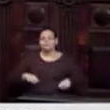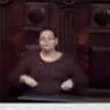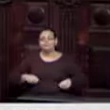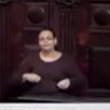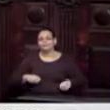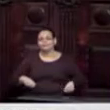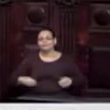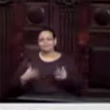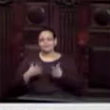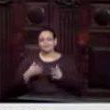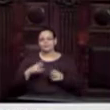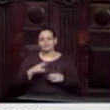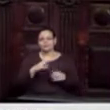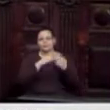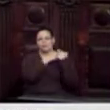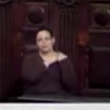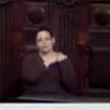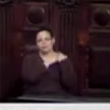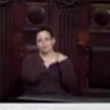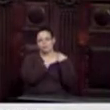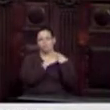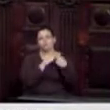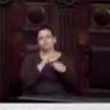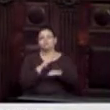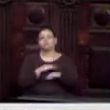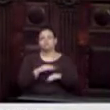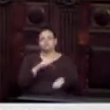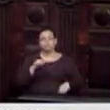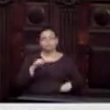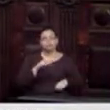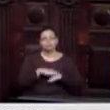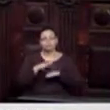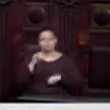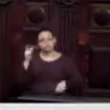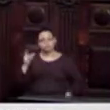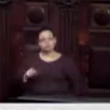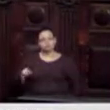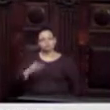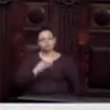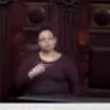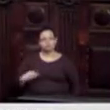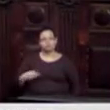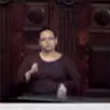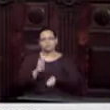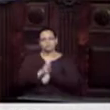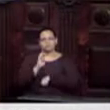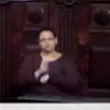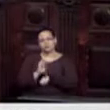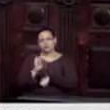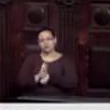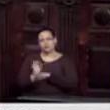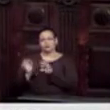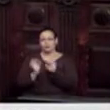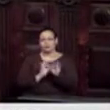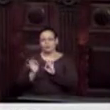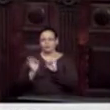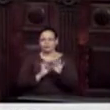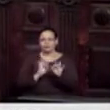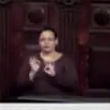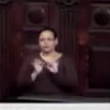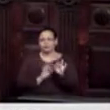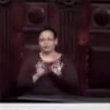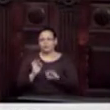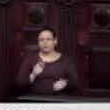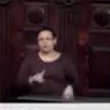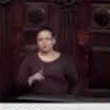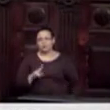em responsabilidades grandes com a população do governo do Estado, esse projeto não é, digamos assim,